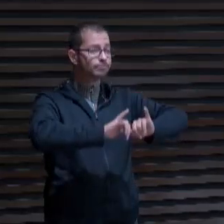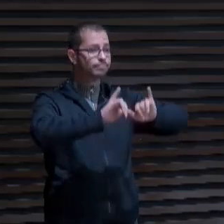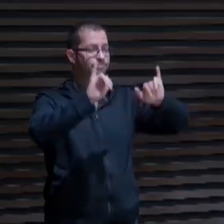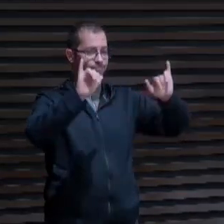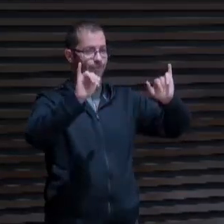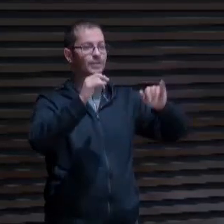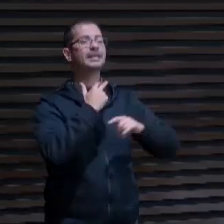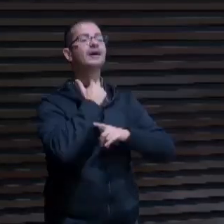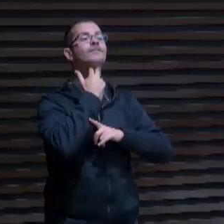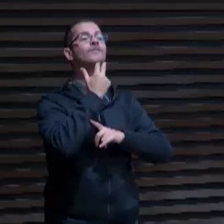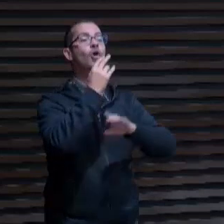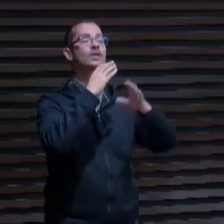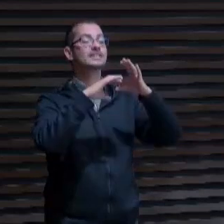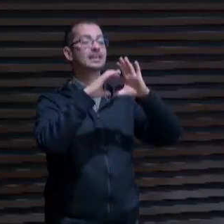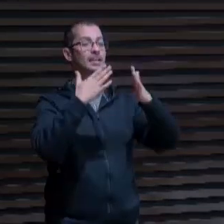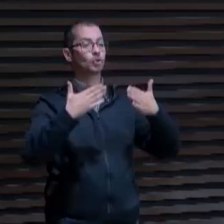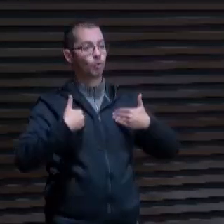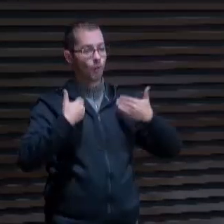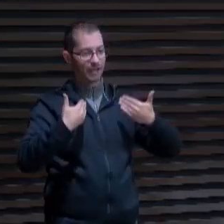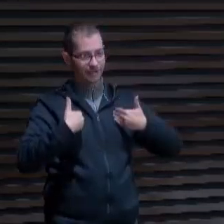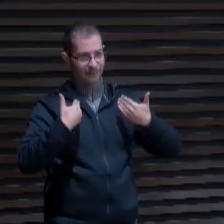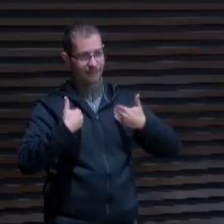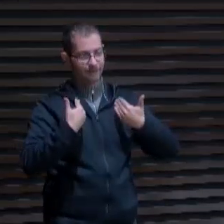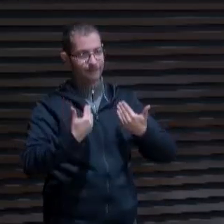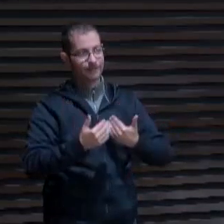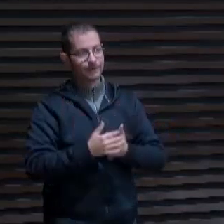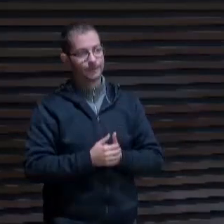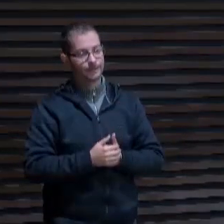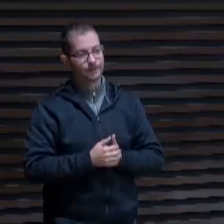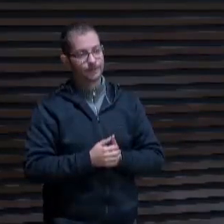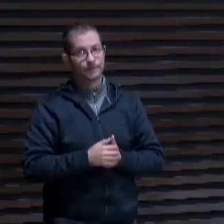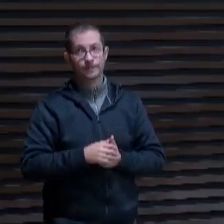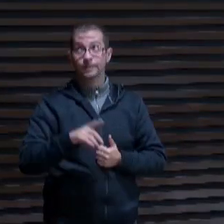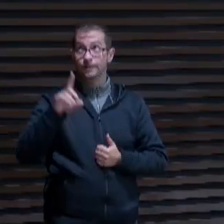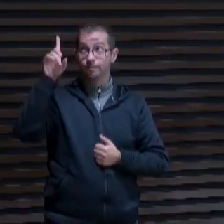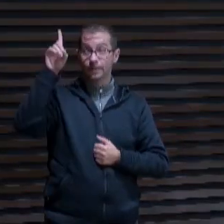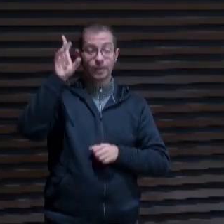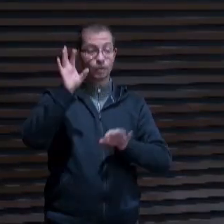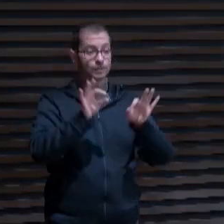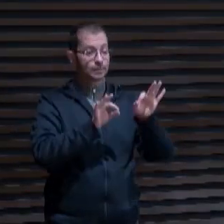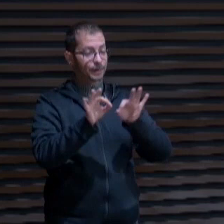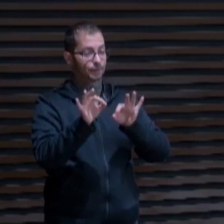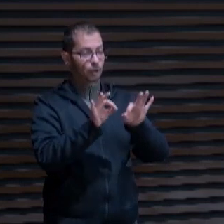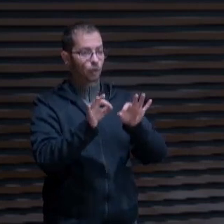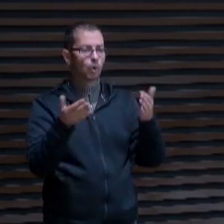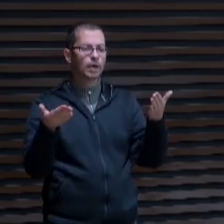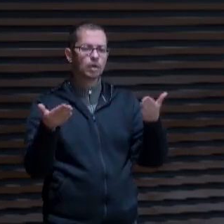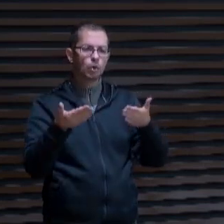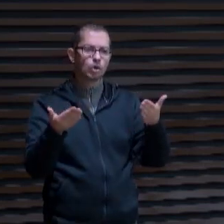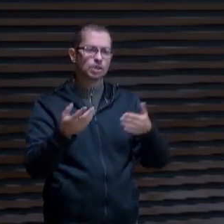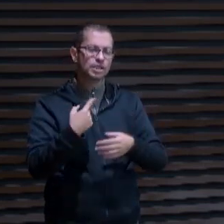levantassem a voz com alegria. Com alegria. Ele preparou isso. E hoje nós entendemos que